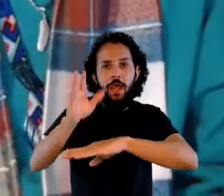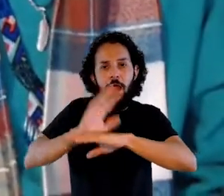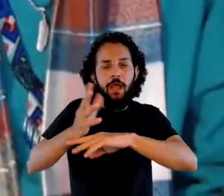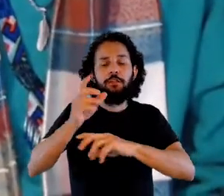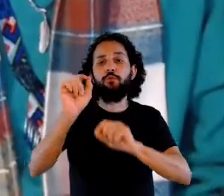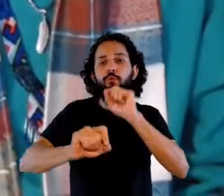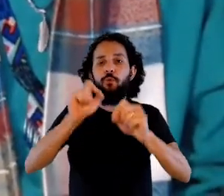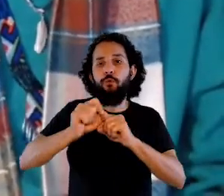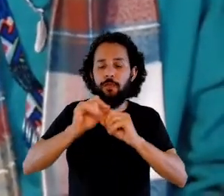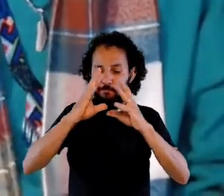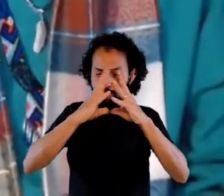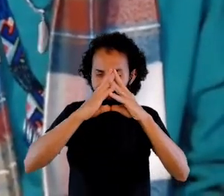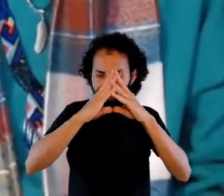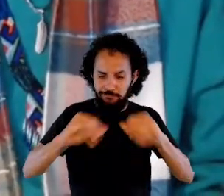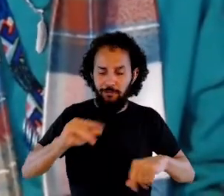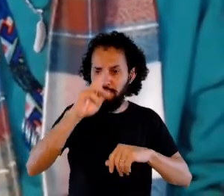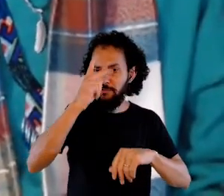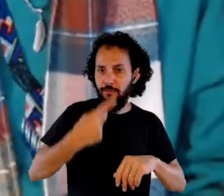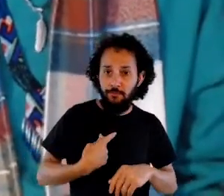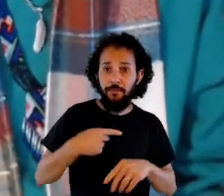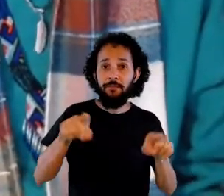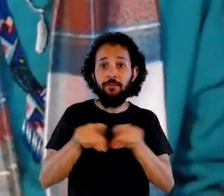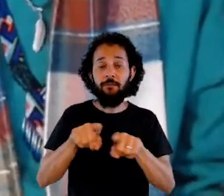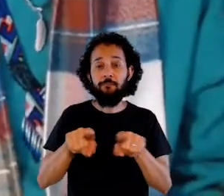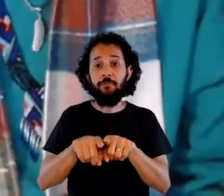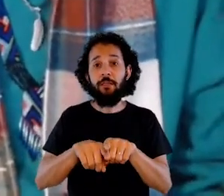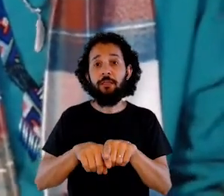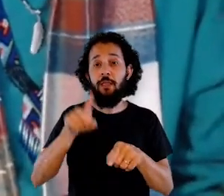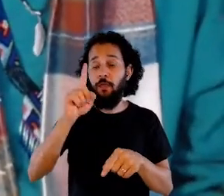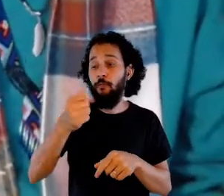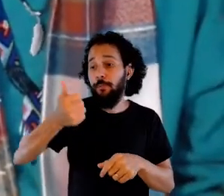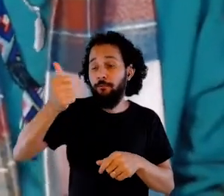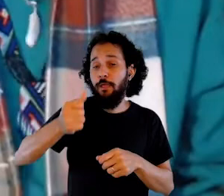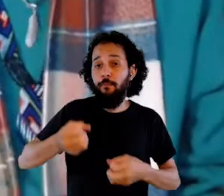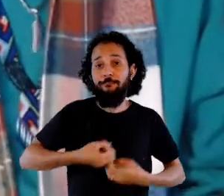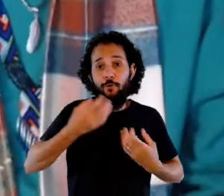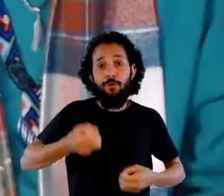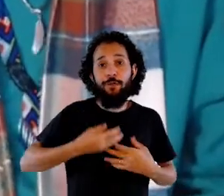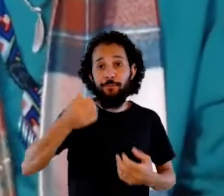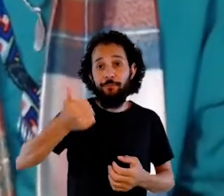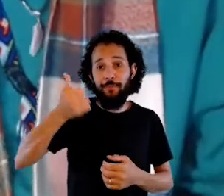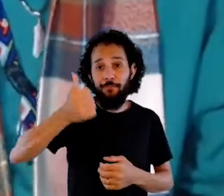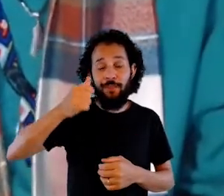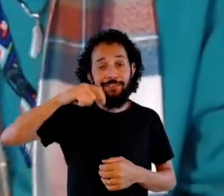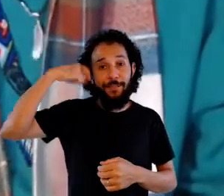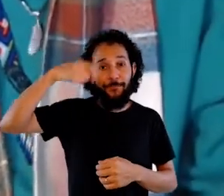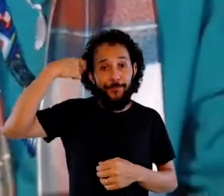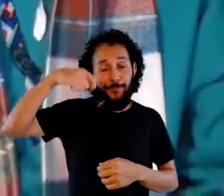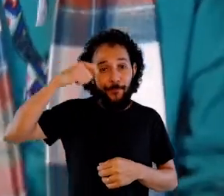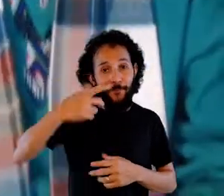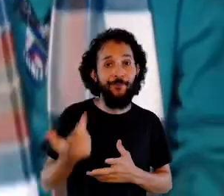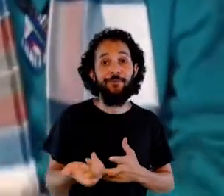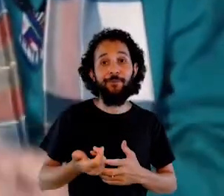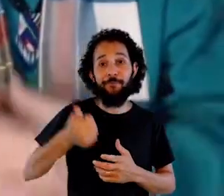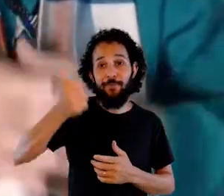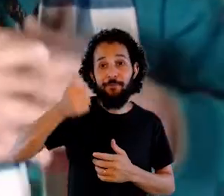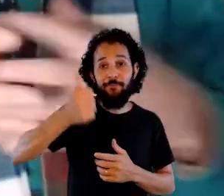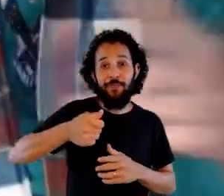posso dizer que o xamã foi o primeiro poeta, né, o primeiro ator, o primeiro cozinheiro, quer